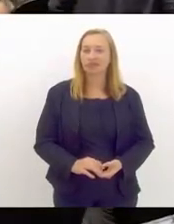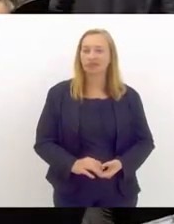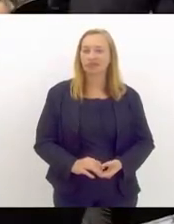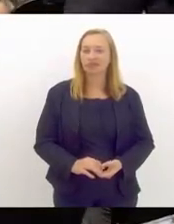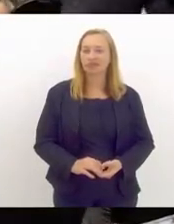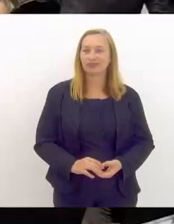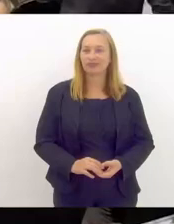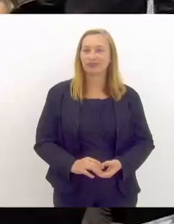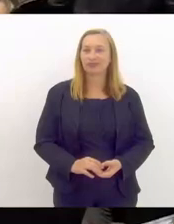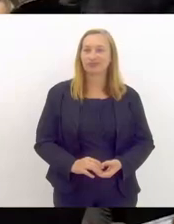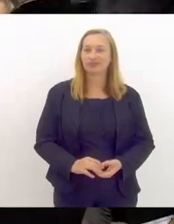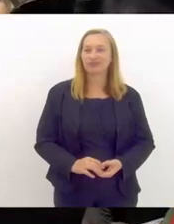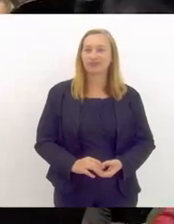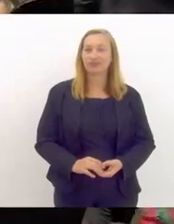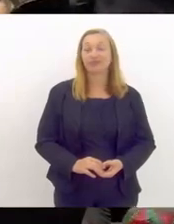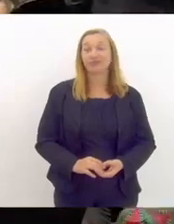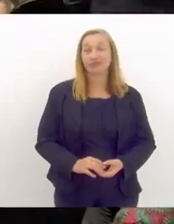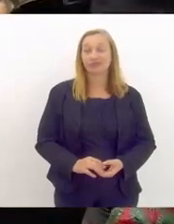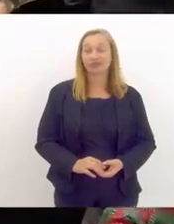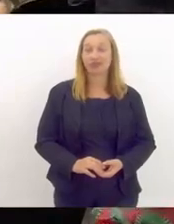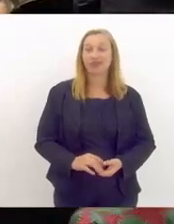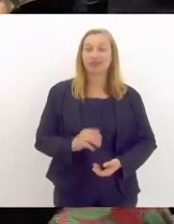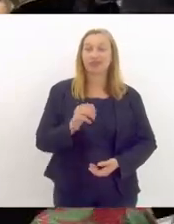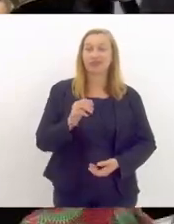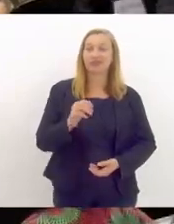Rosenberg Reis.